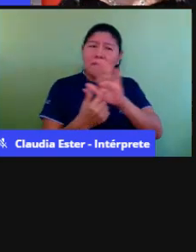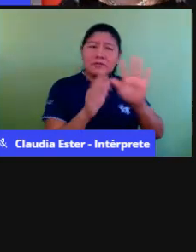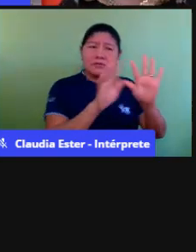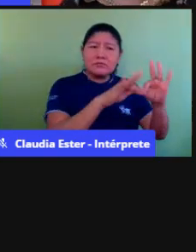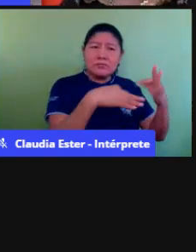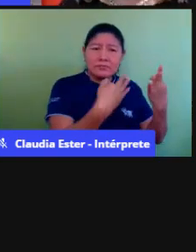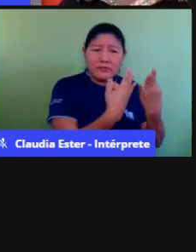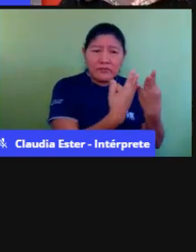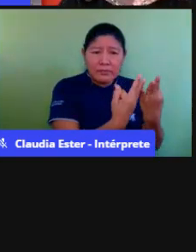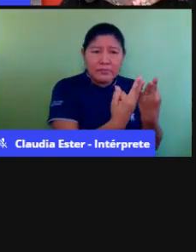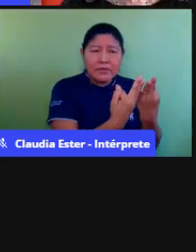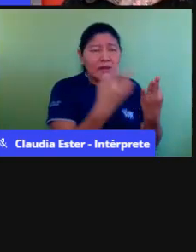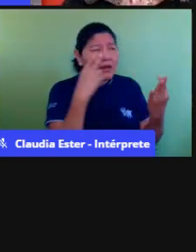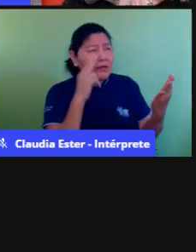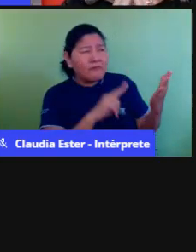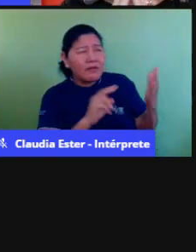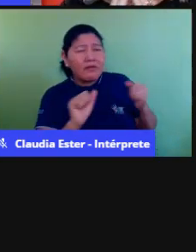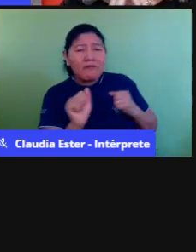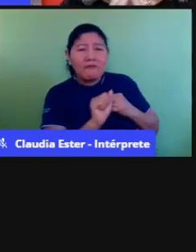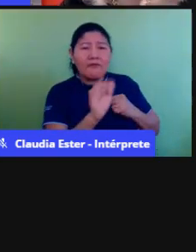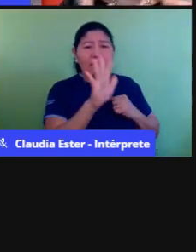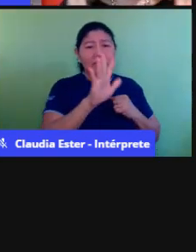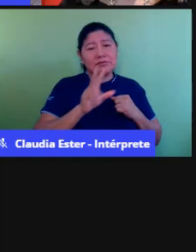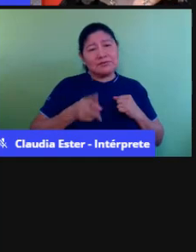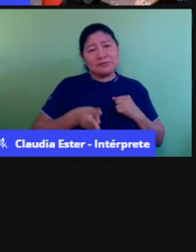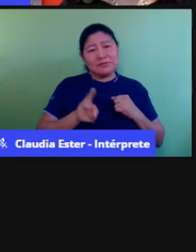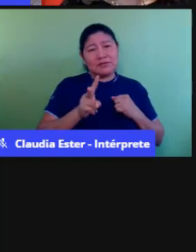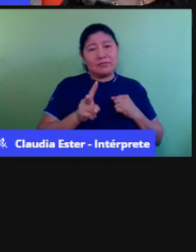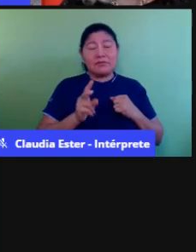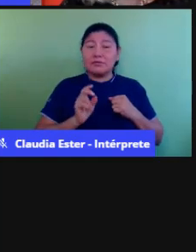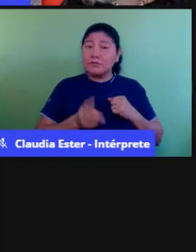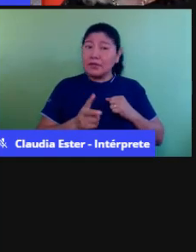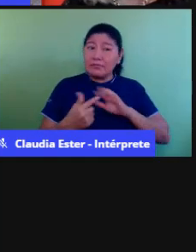das crianças, né? É sempre colocar em lugar de destaque.